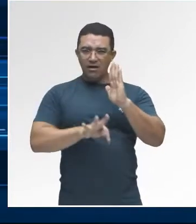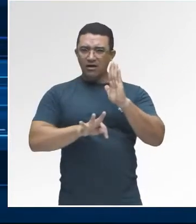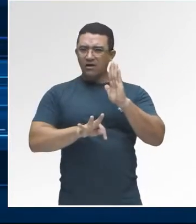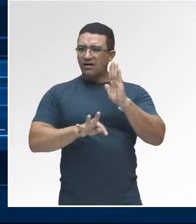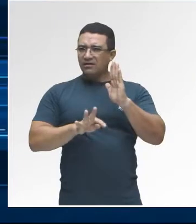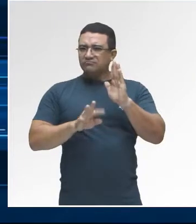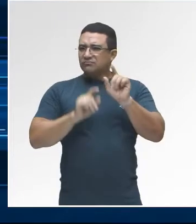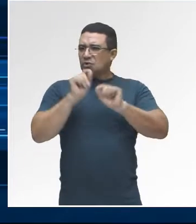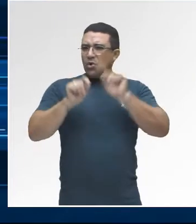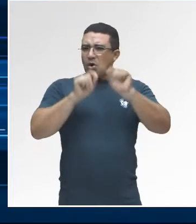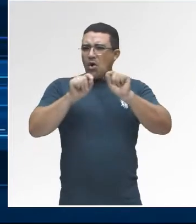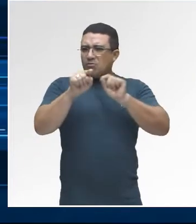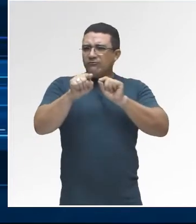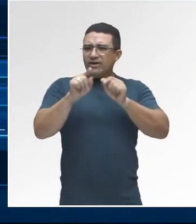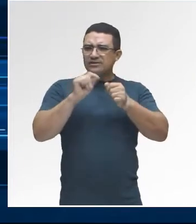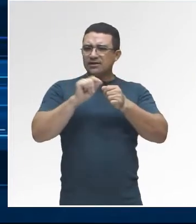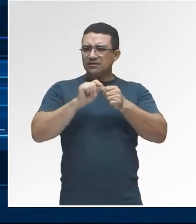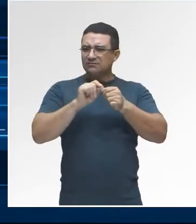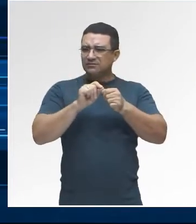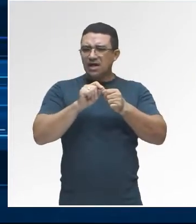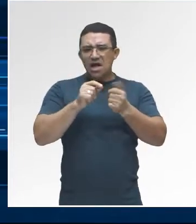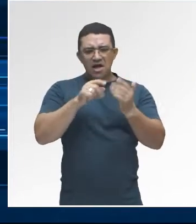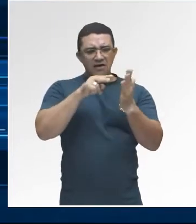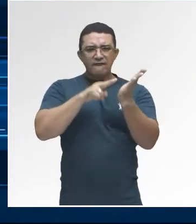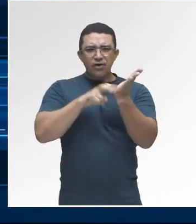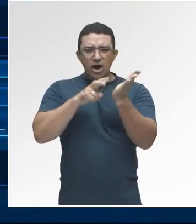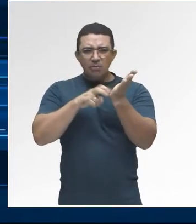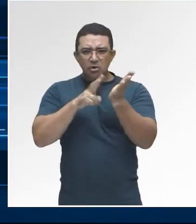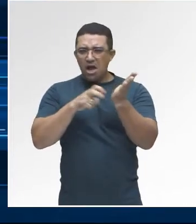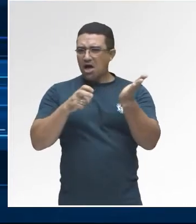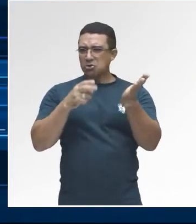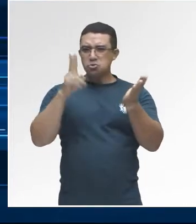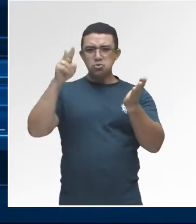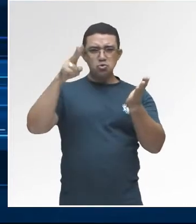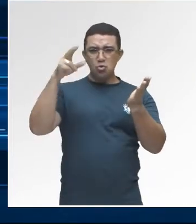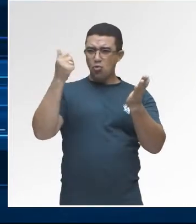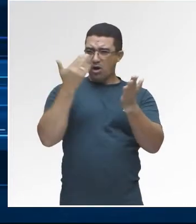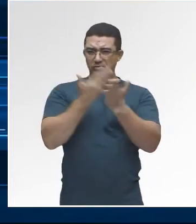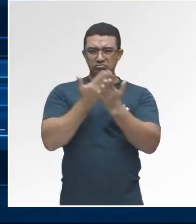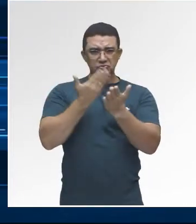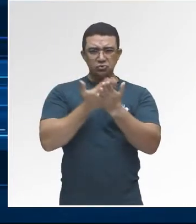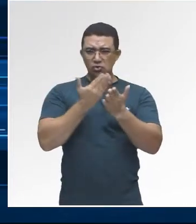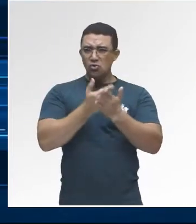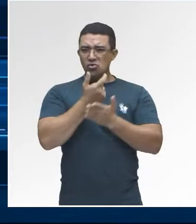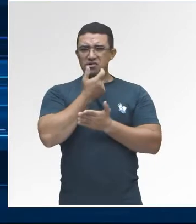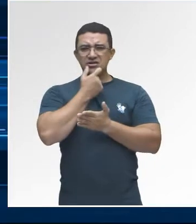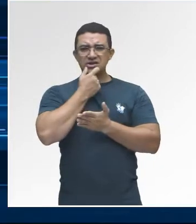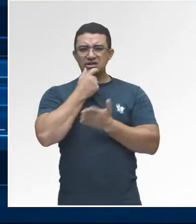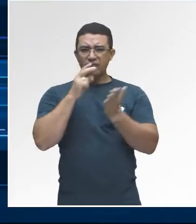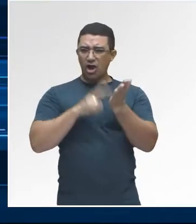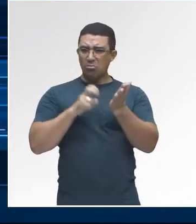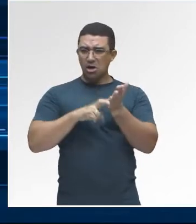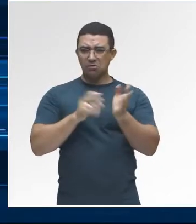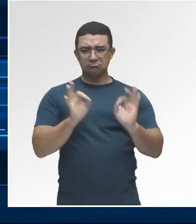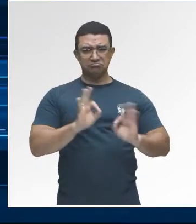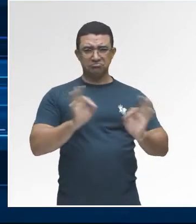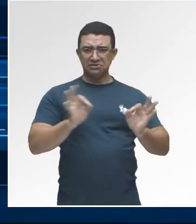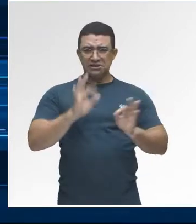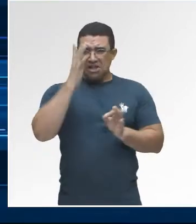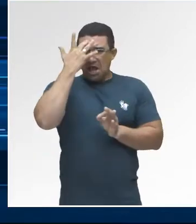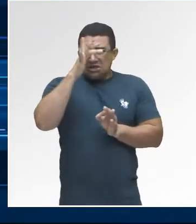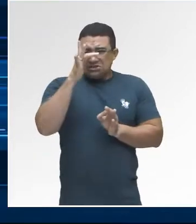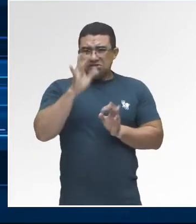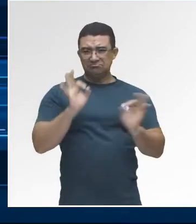sabe inglês, se você não conhece o vocabulário de inglês, nunca estudou, não é? Como os alunos adoram falar, ai, teacher, eu não sei nada de